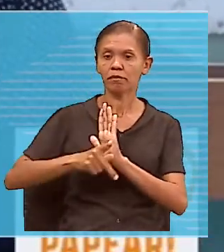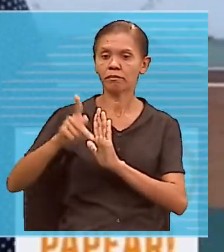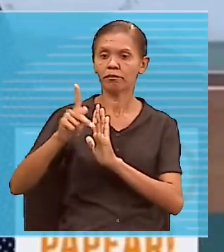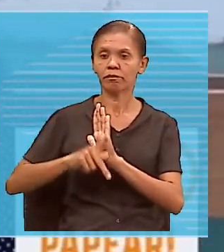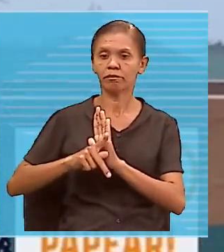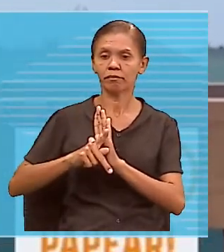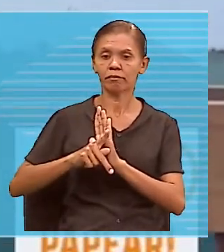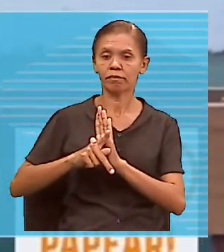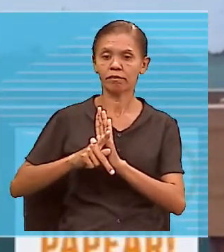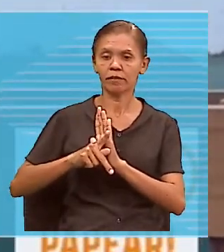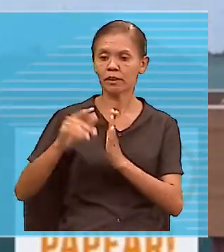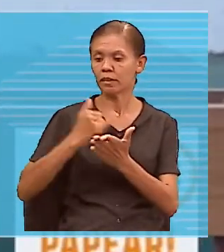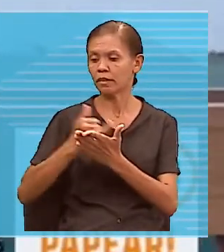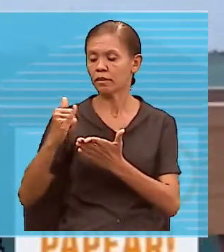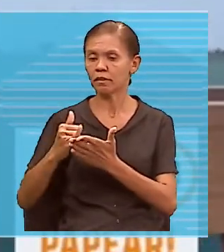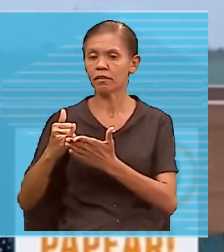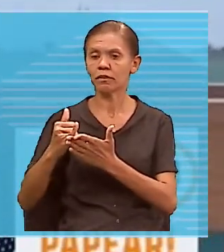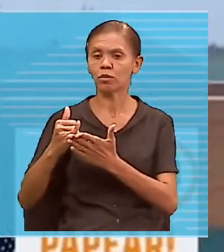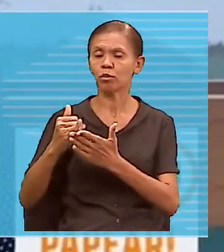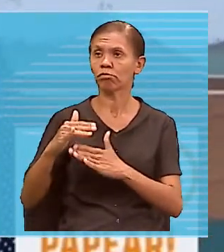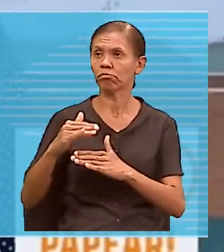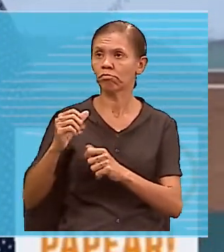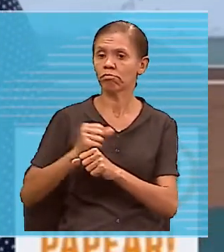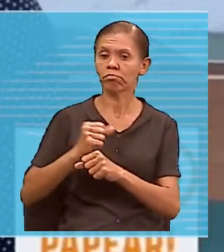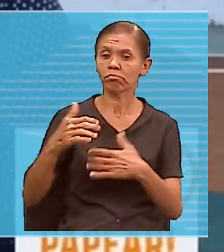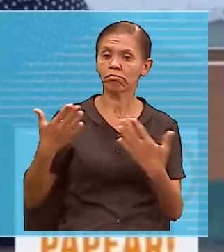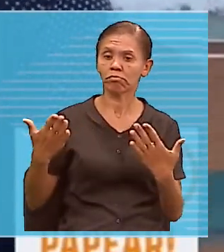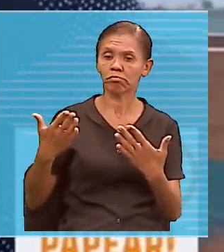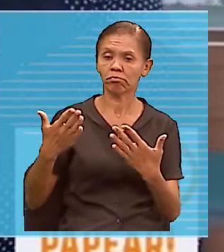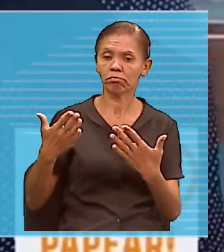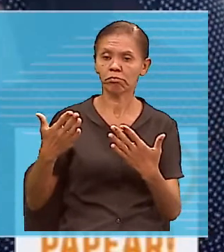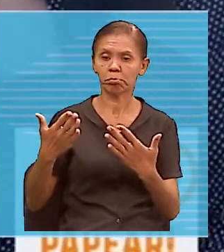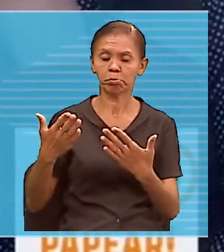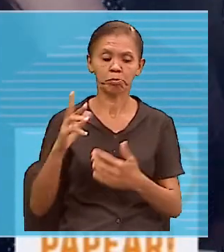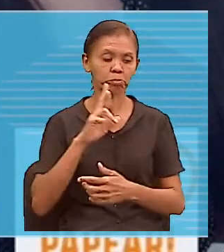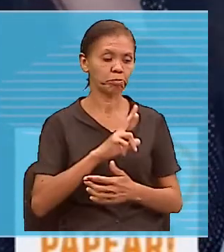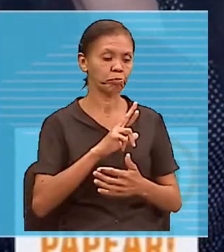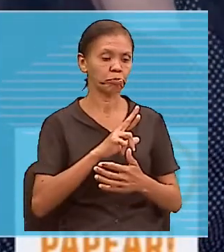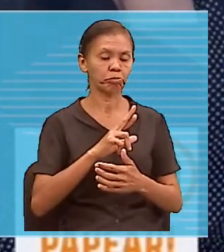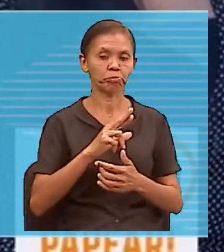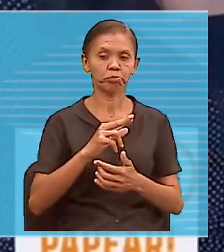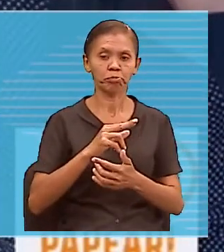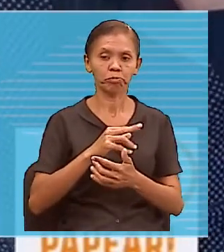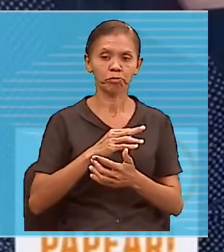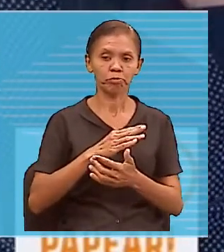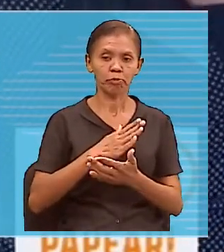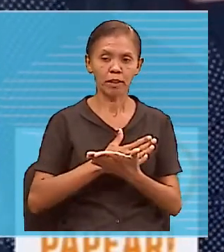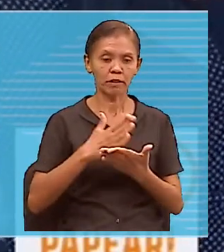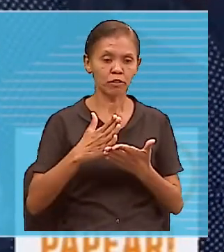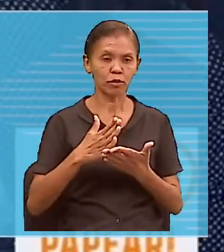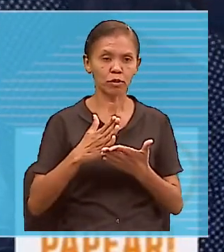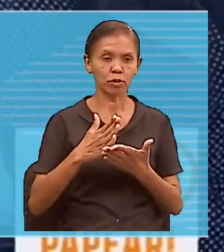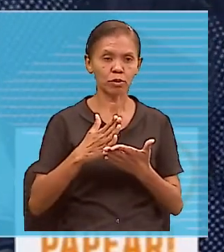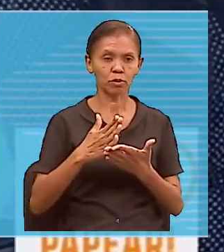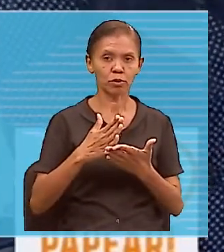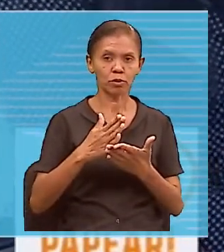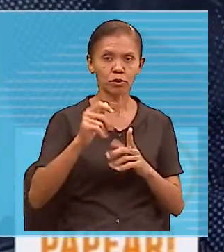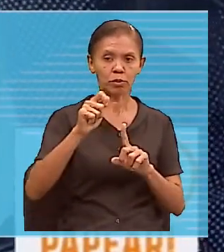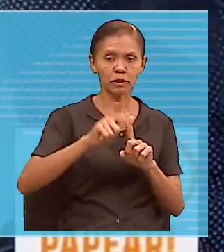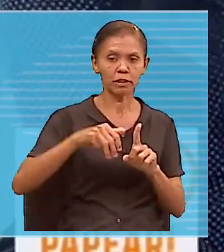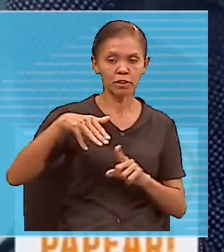mês de maio. A idealização do projeto se iniciou no mês de maio e foi efetivado com o retorno dos professores para sala de